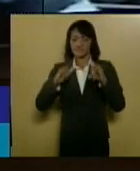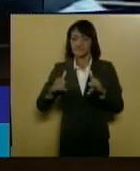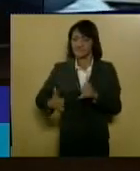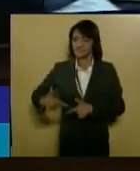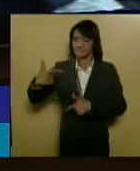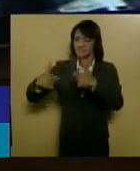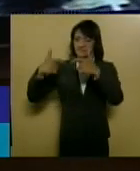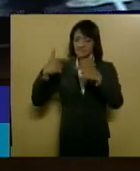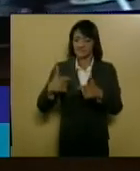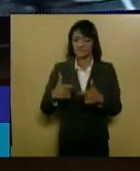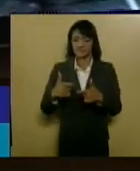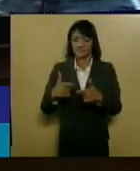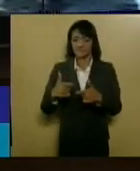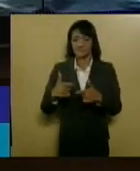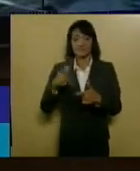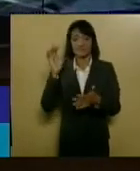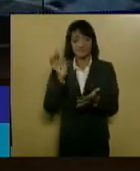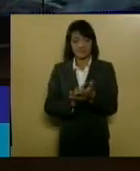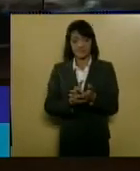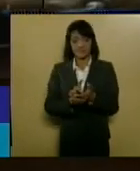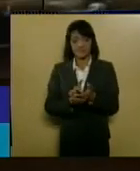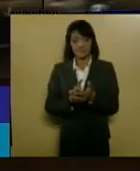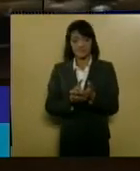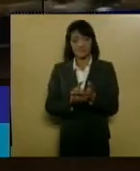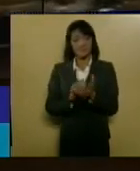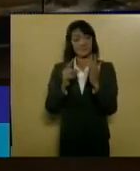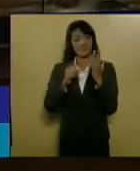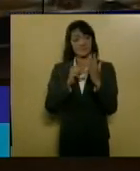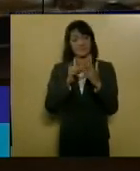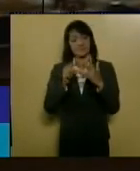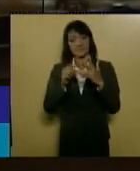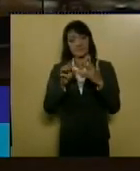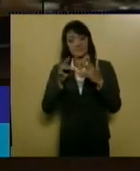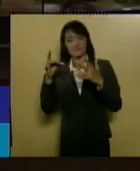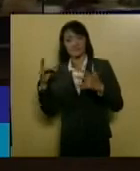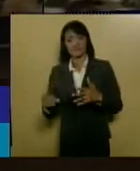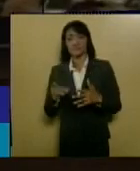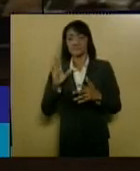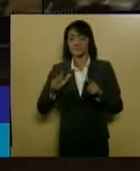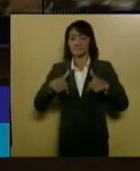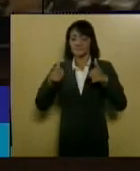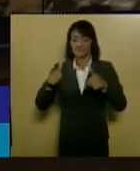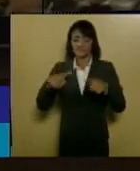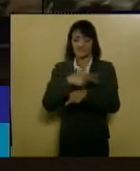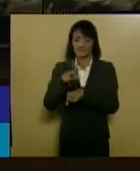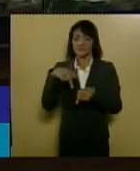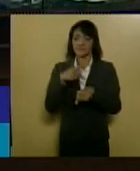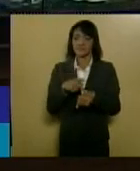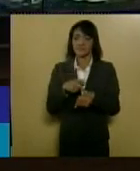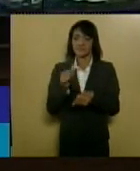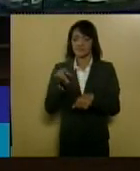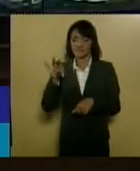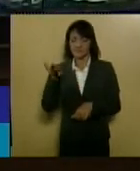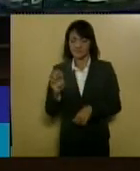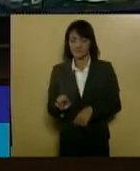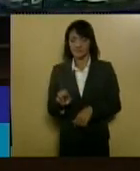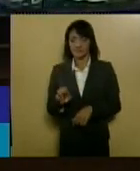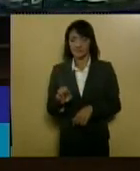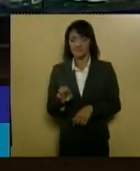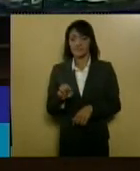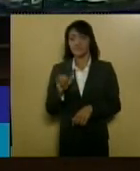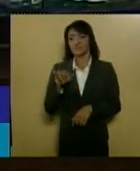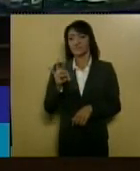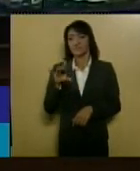Tríplice Aliança, destacando a sua participação nas batalhas de Passo da Pátria, Tuiuti, Humaitá,